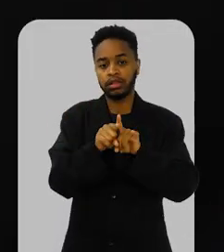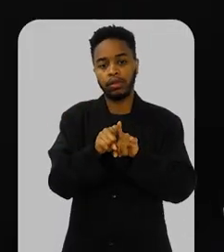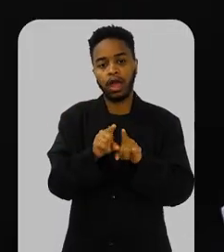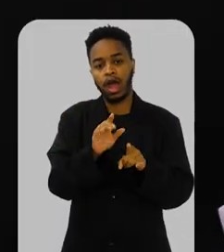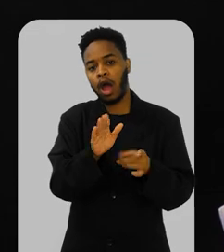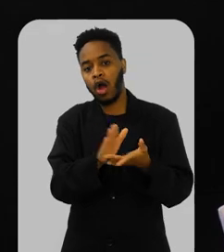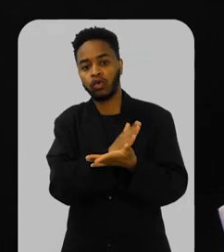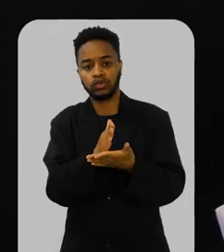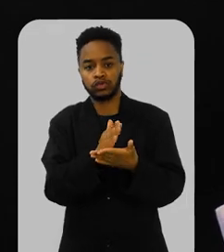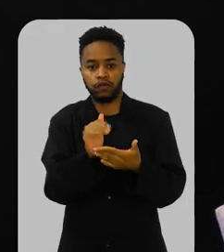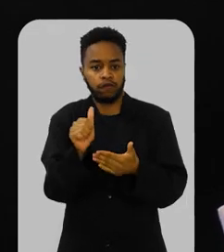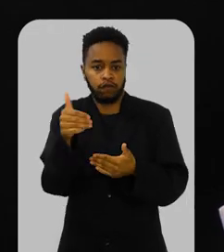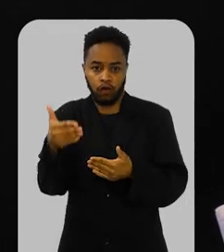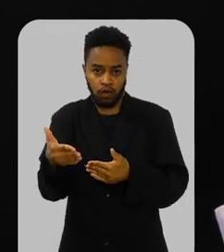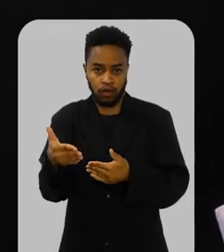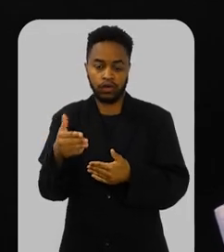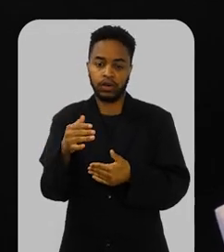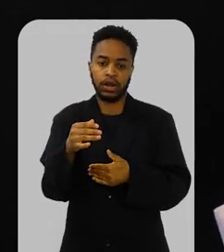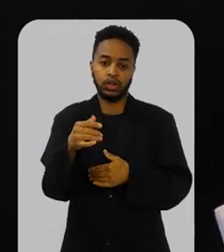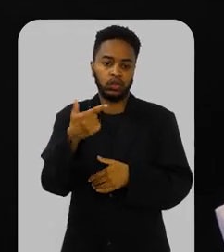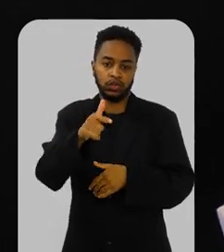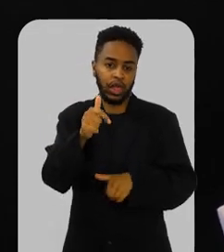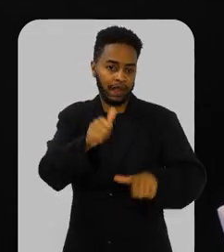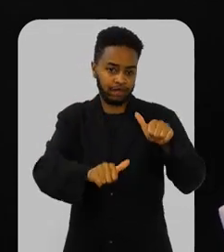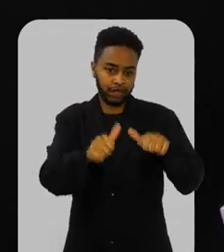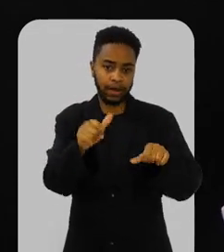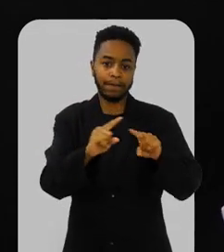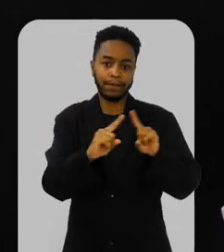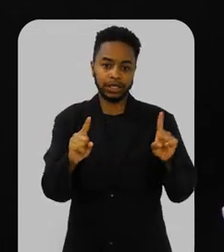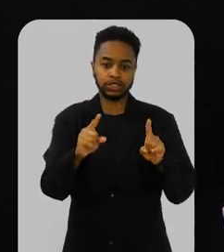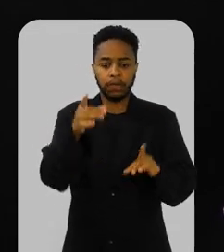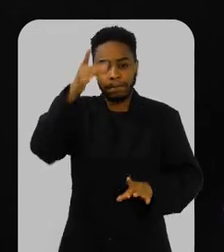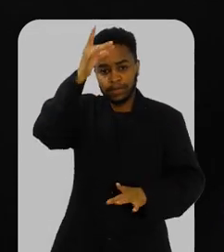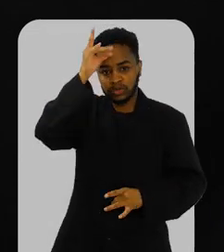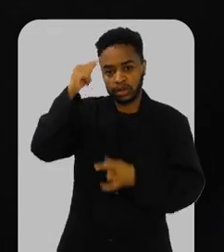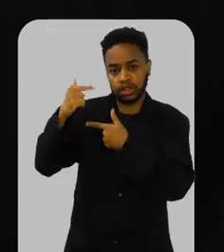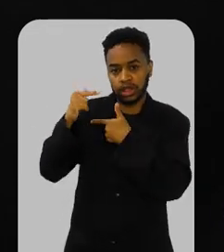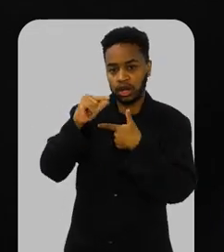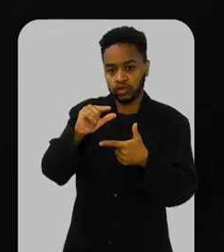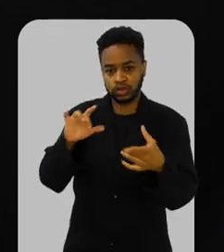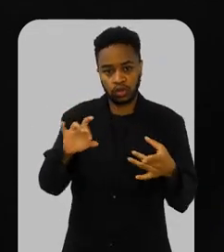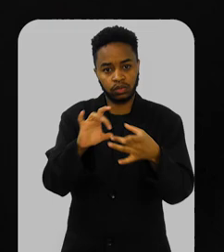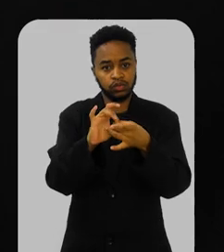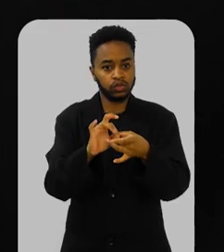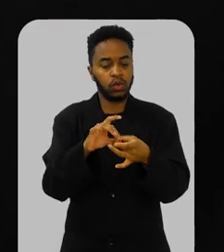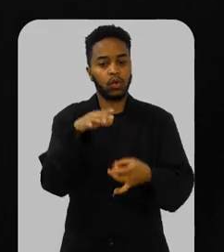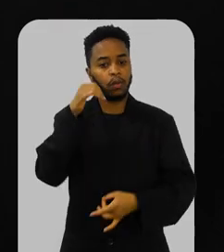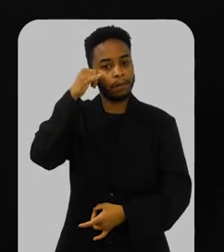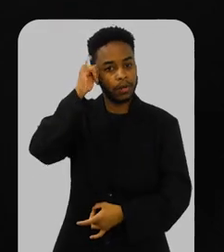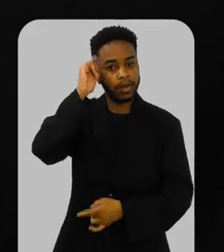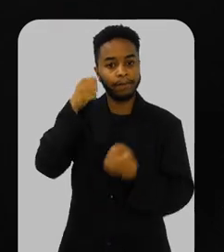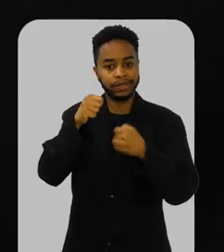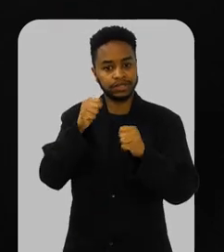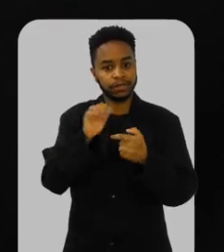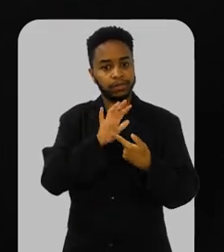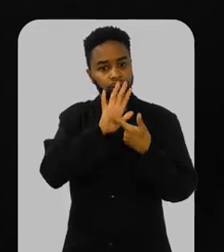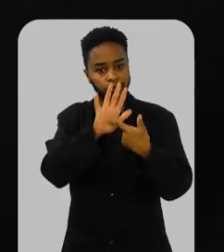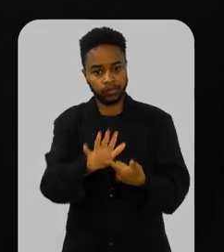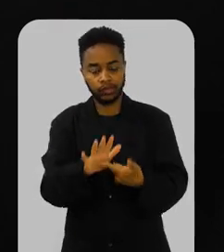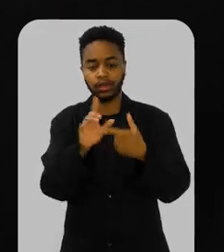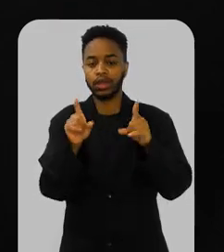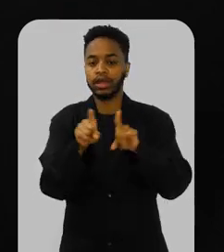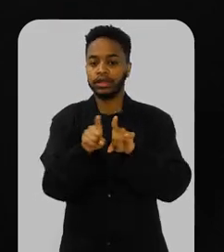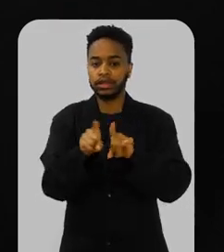que estão fora, como o Pai Francisco e Catirina, que não são avaliados, mas são personagens tradicionais do Alto do Boi, precisam estar,